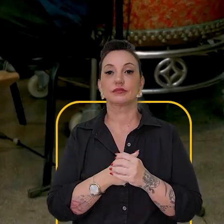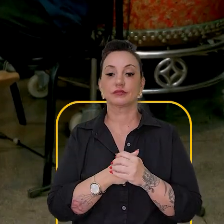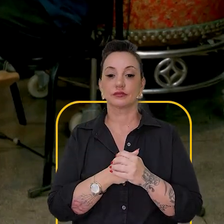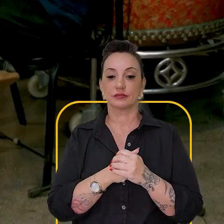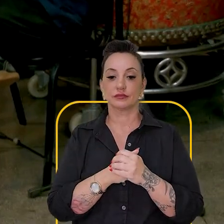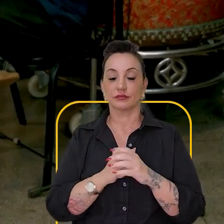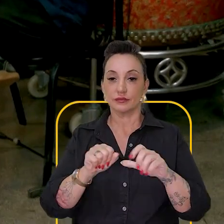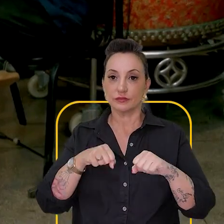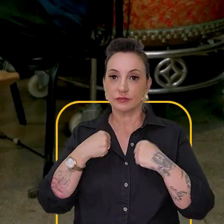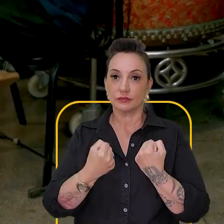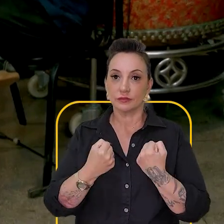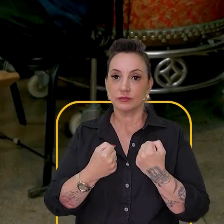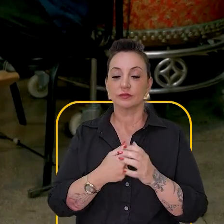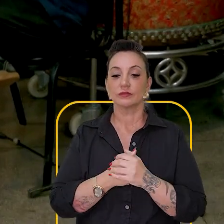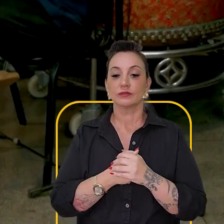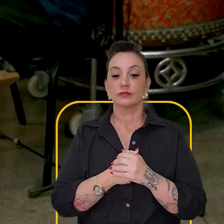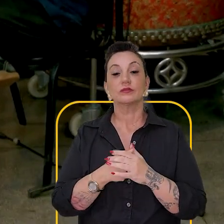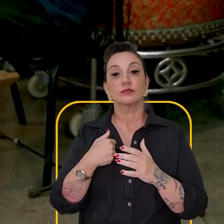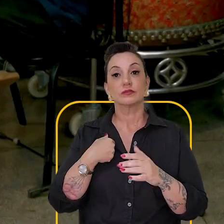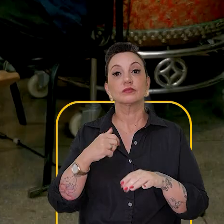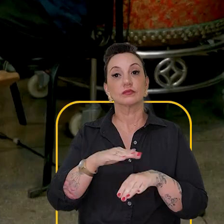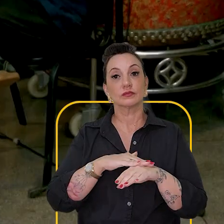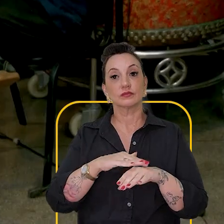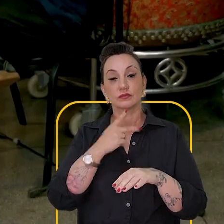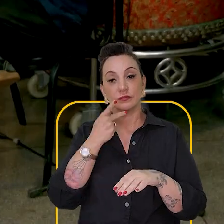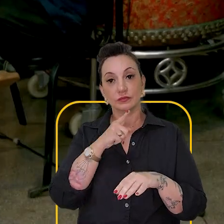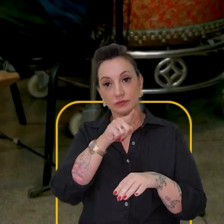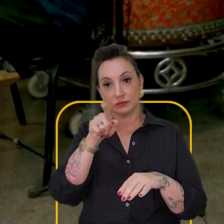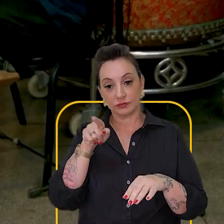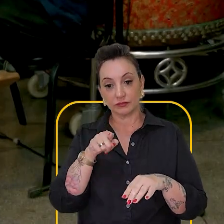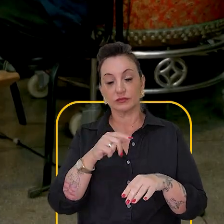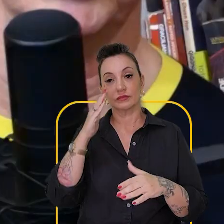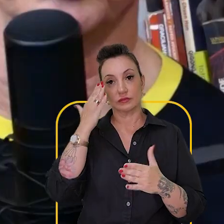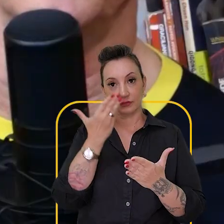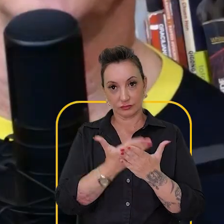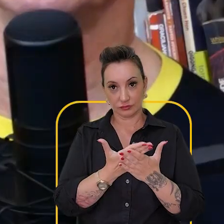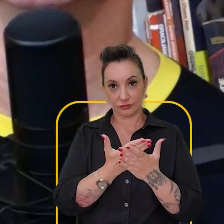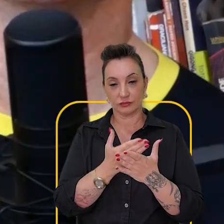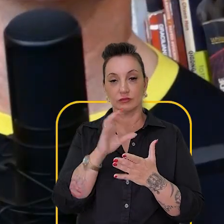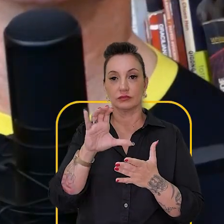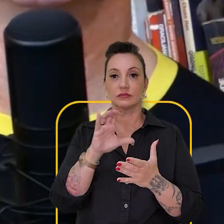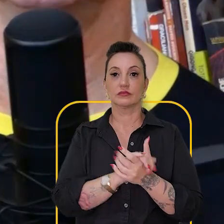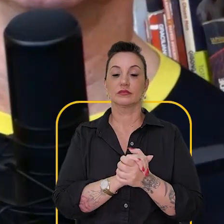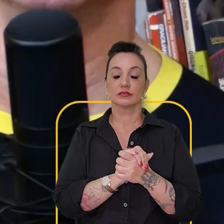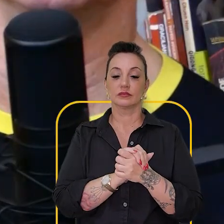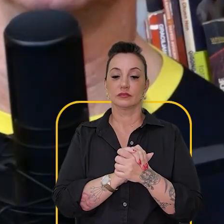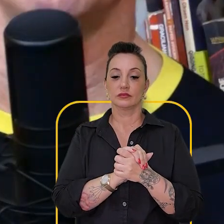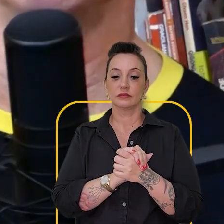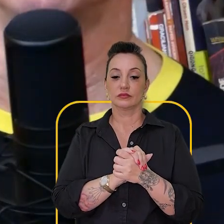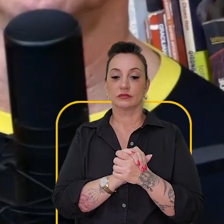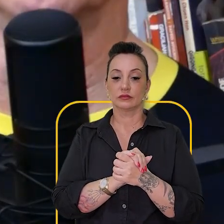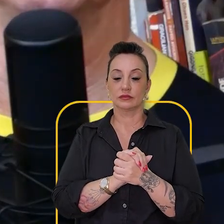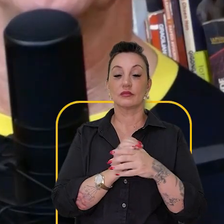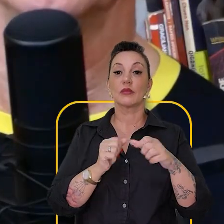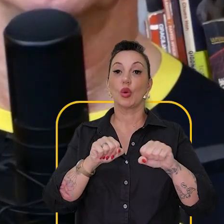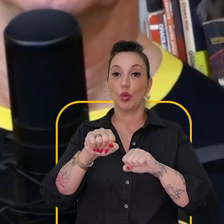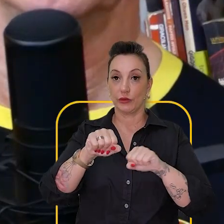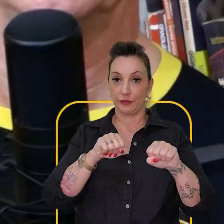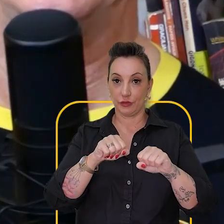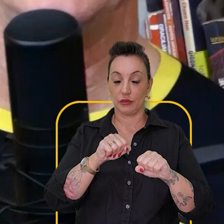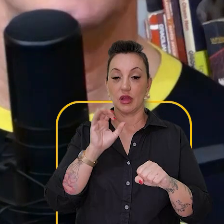eh reforçando e eu costumo falar para eles e eu acredito muito nisso que o o